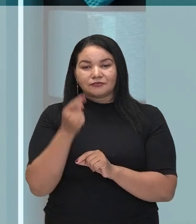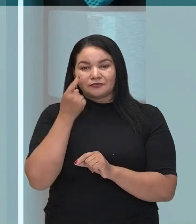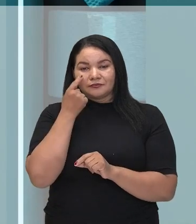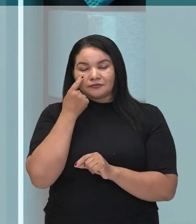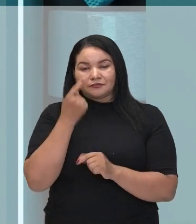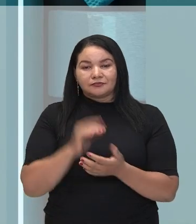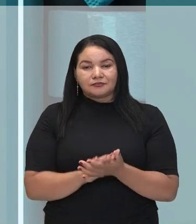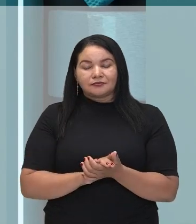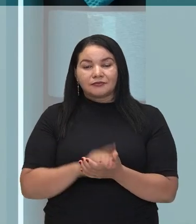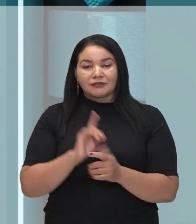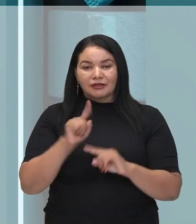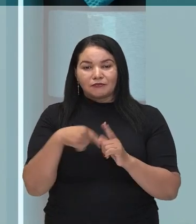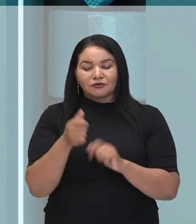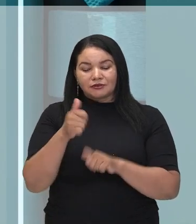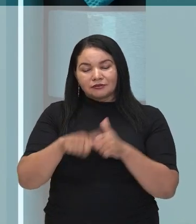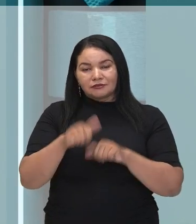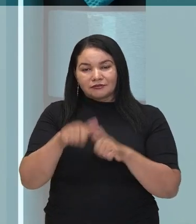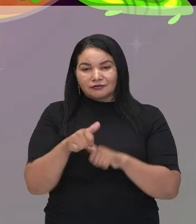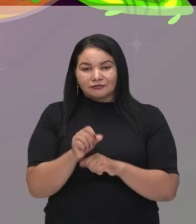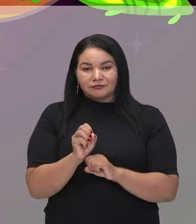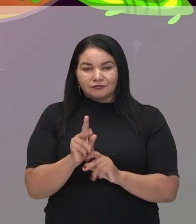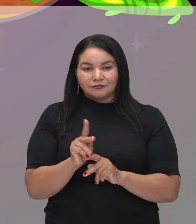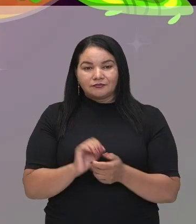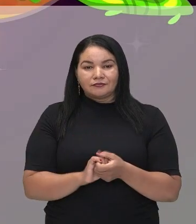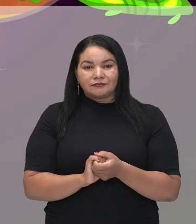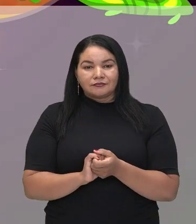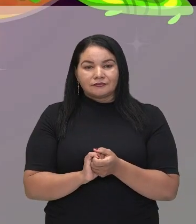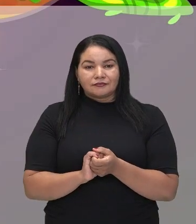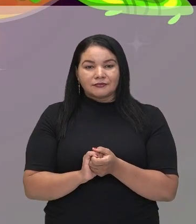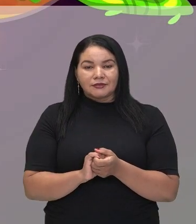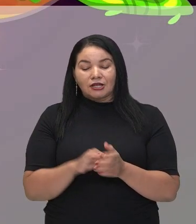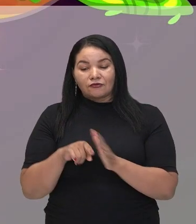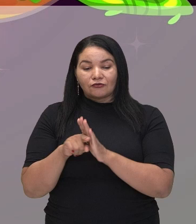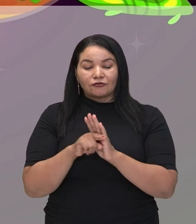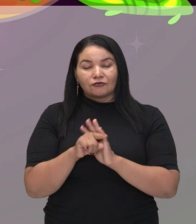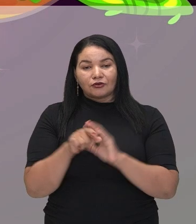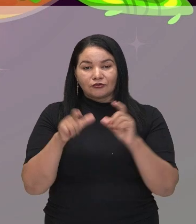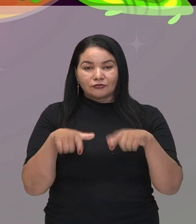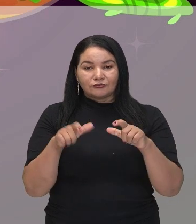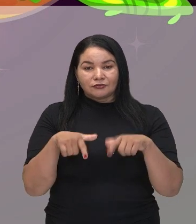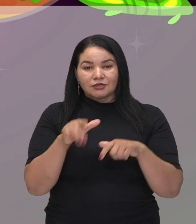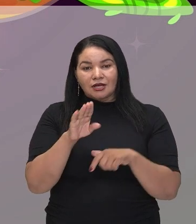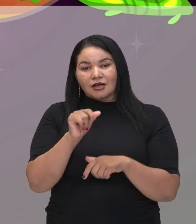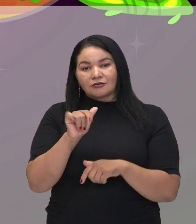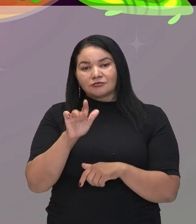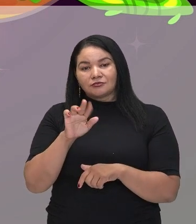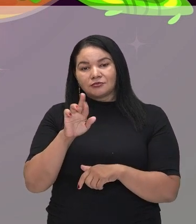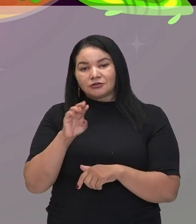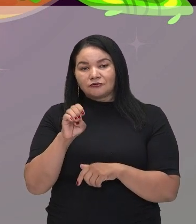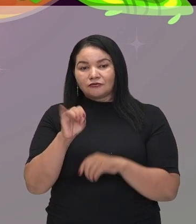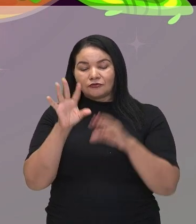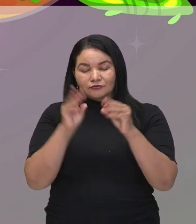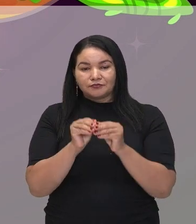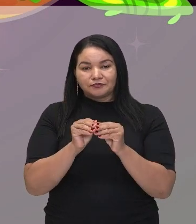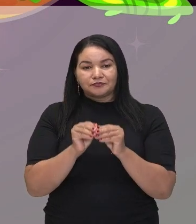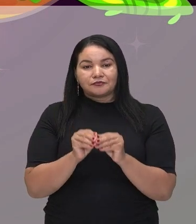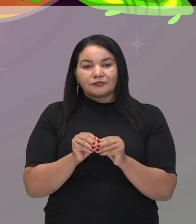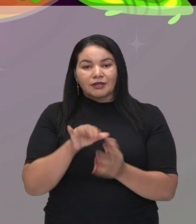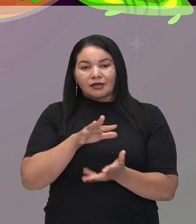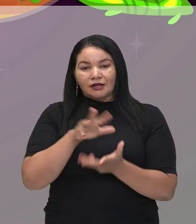pouco nós vamos analisar esse texto. Vamos lá. Explorando o Abrevo. Numa galáxia distante, no